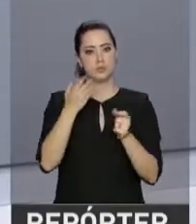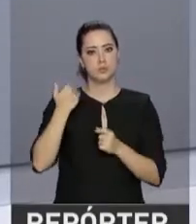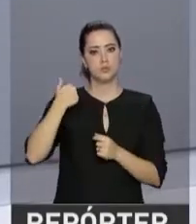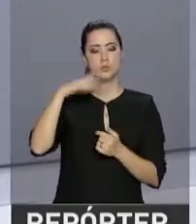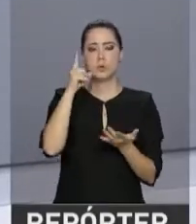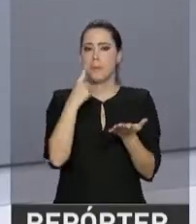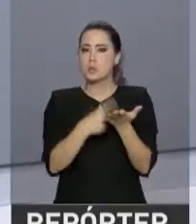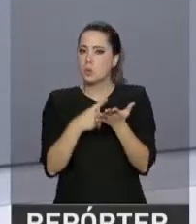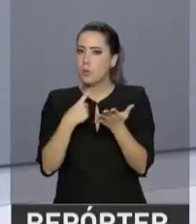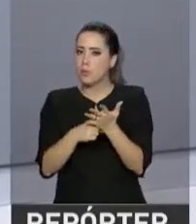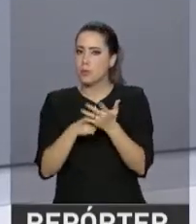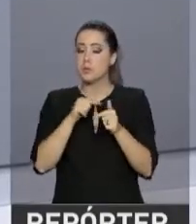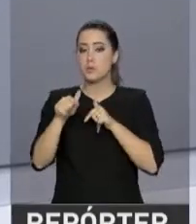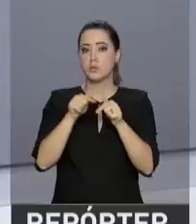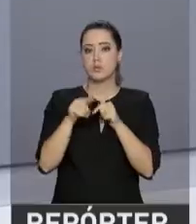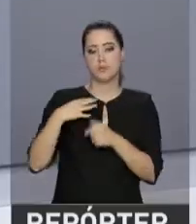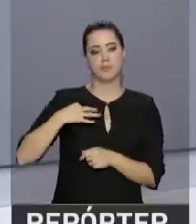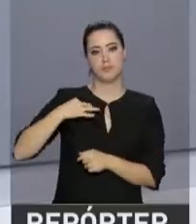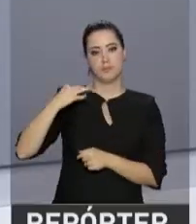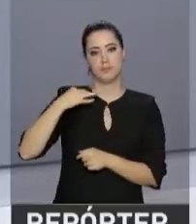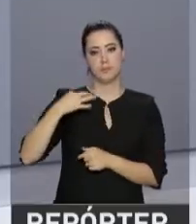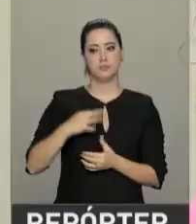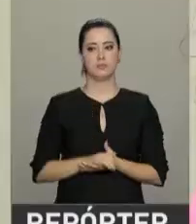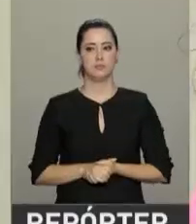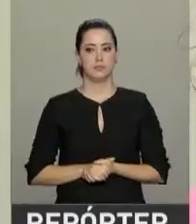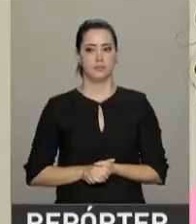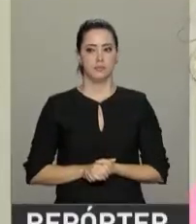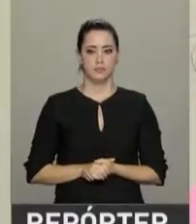comprometido com atividades voluntárias